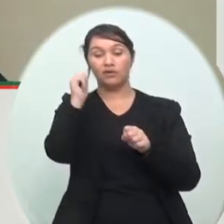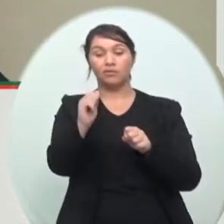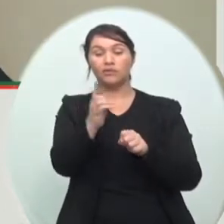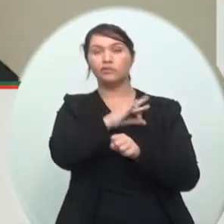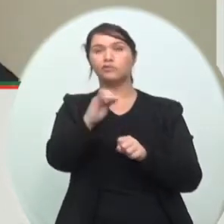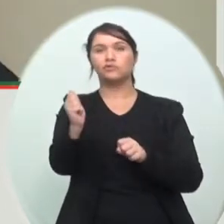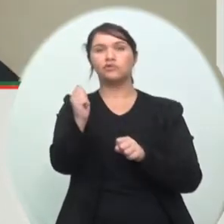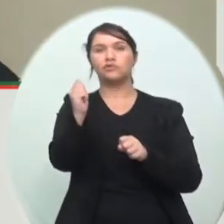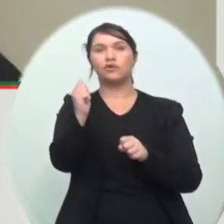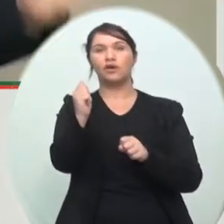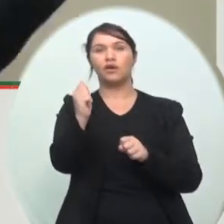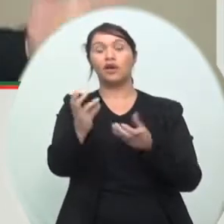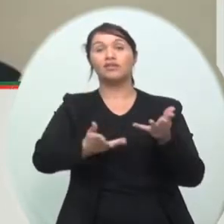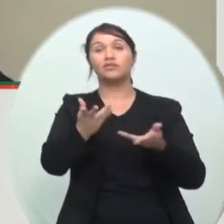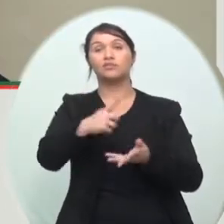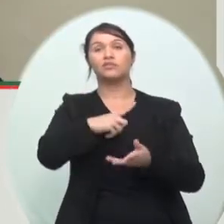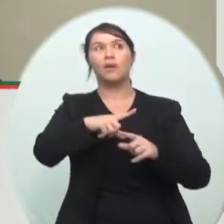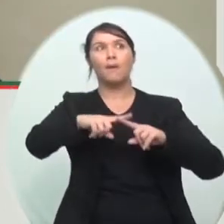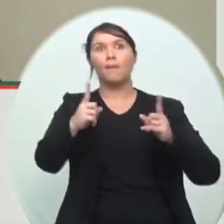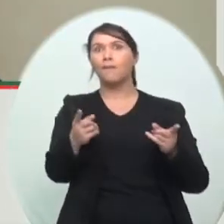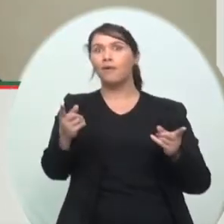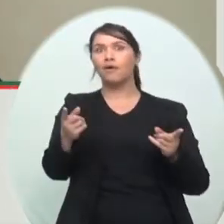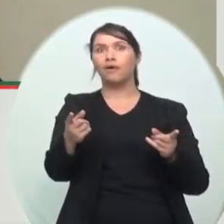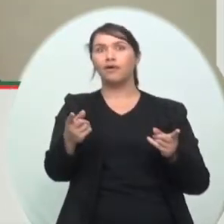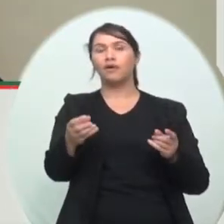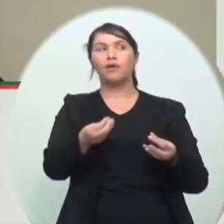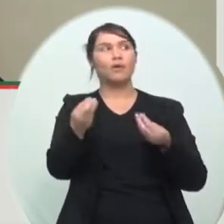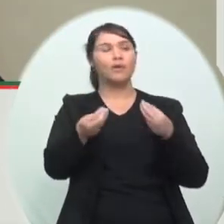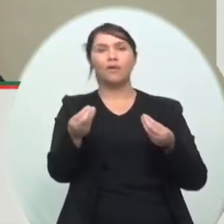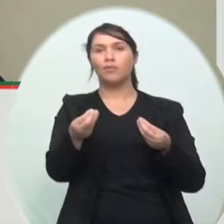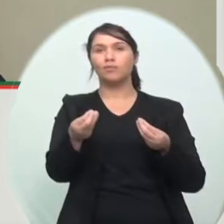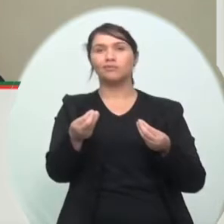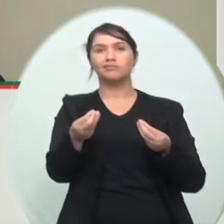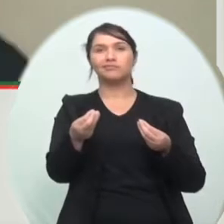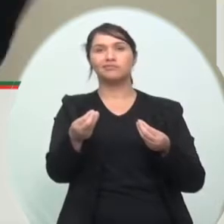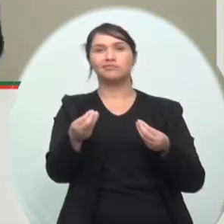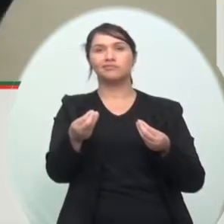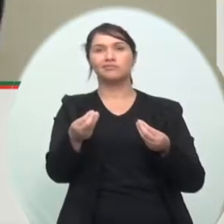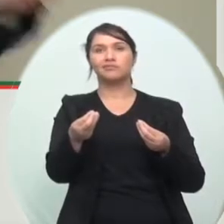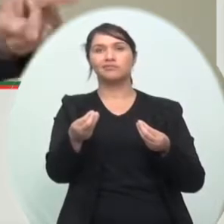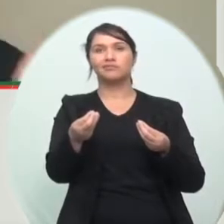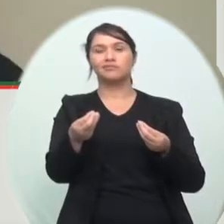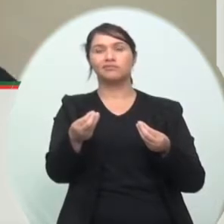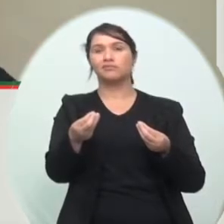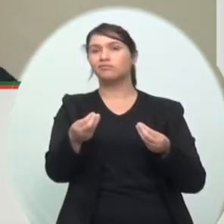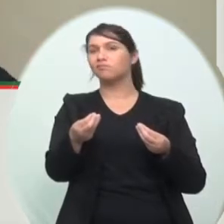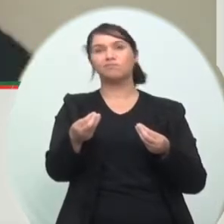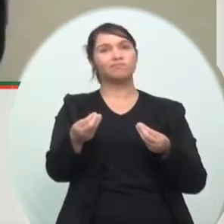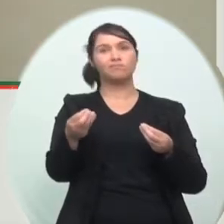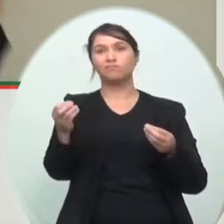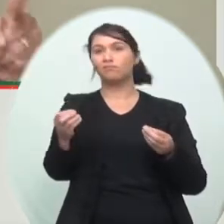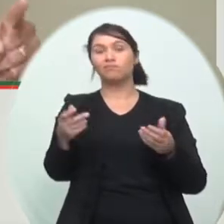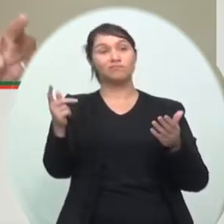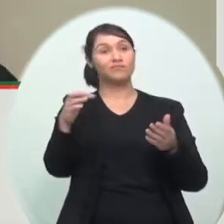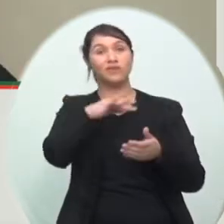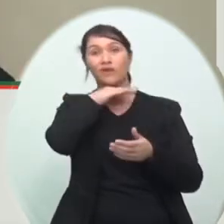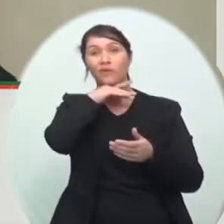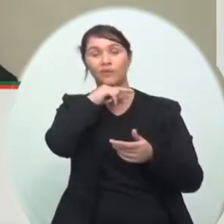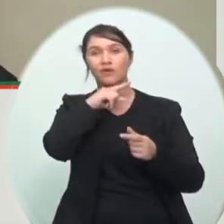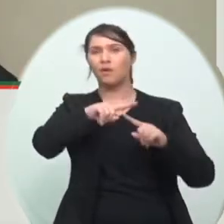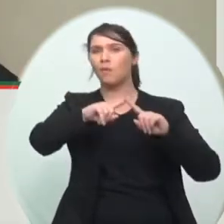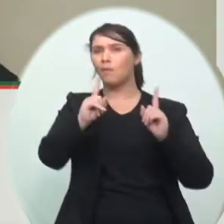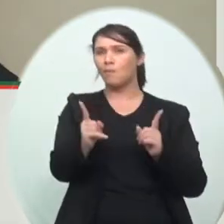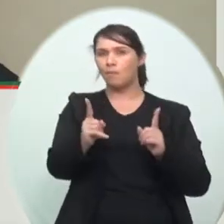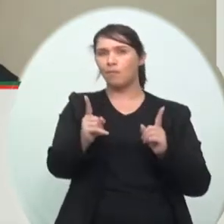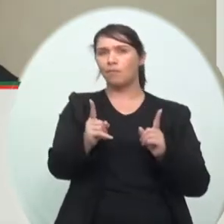Só que hoje não tem, não está funcionando. E não é problema só da prefeitura, é problema do governo do estado também. É problema da Secretaria de